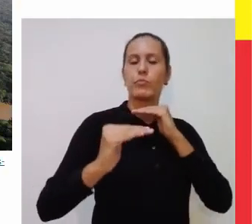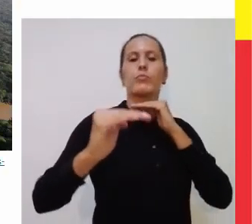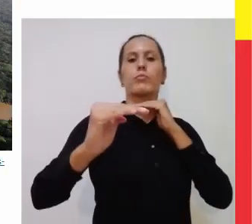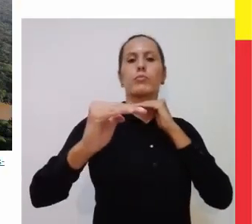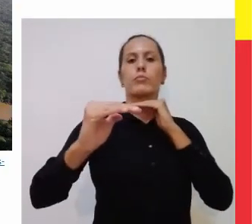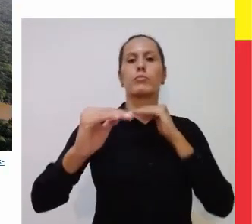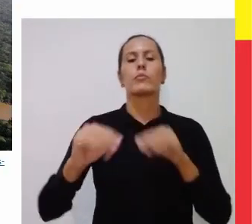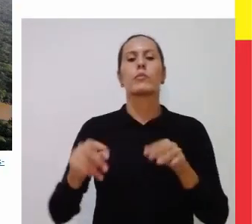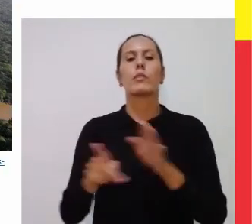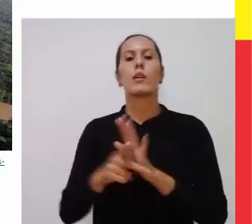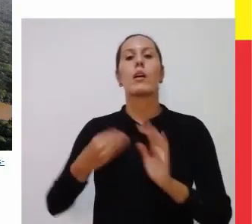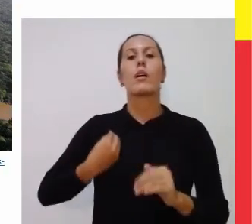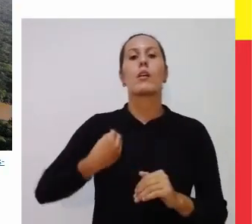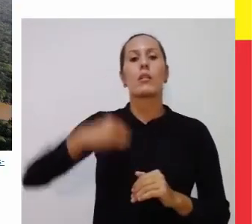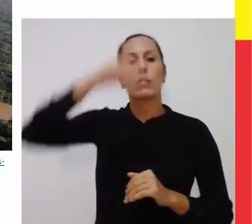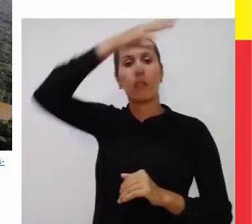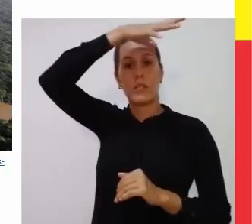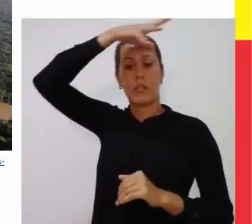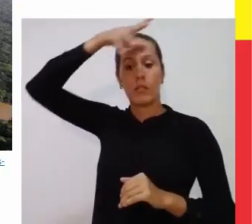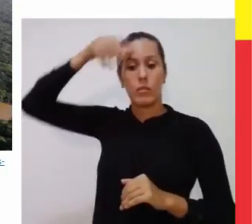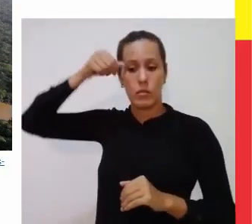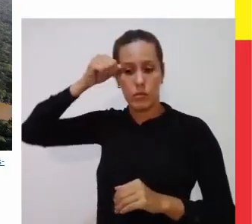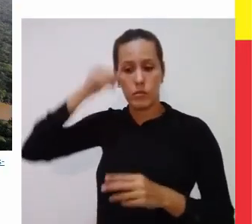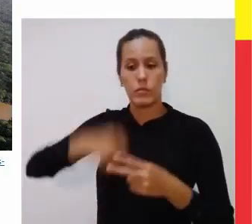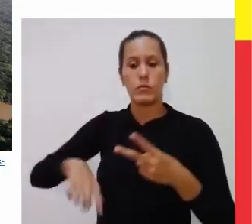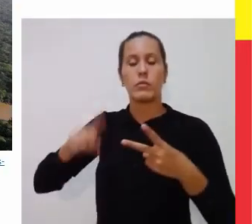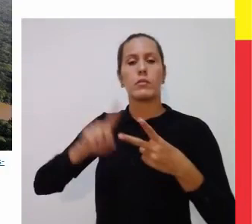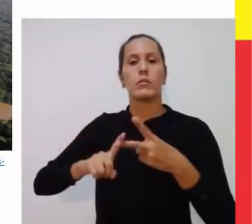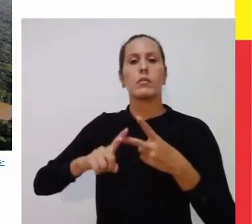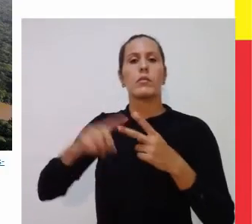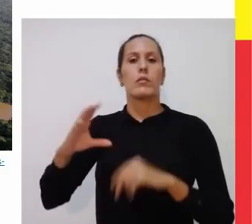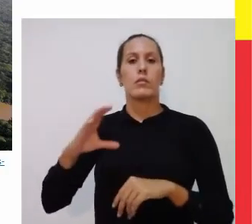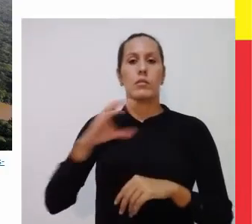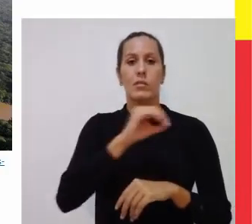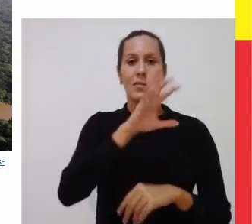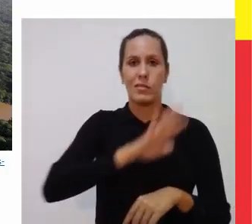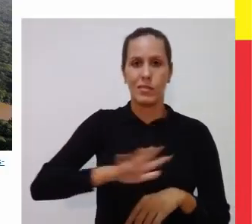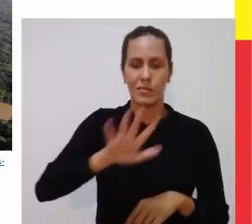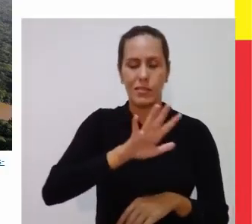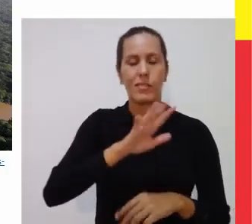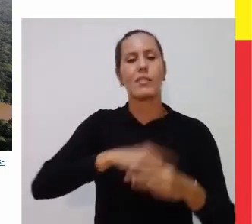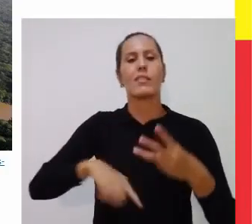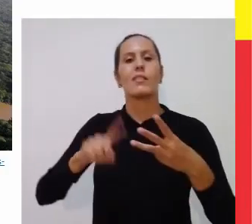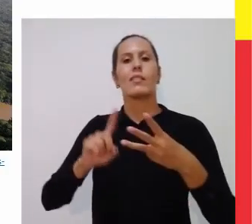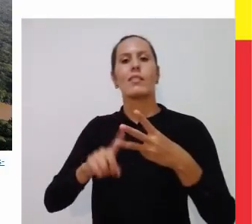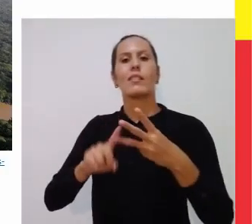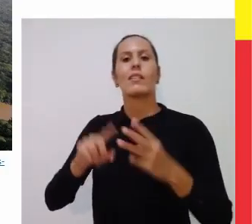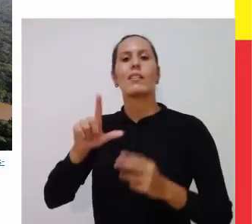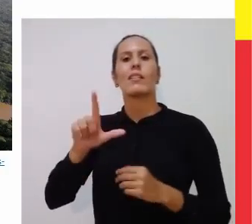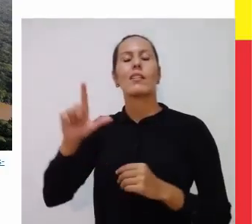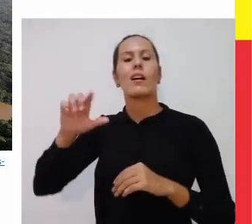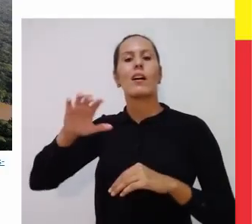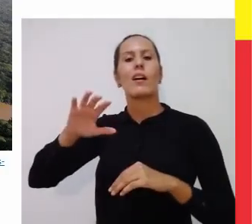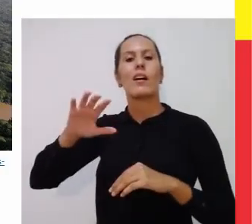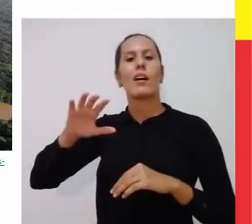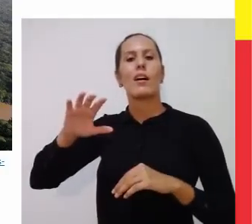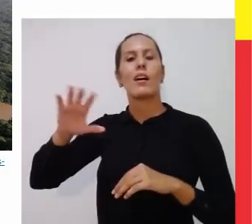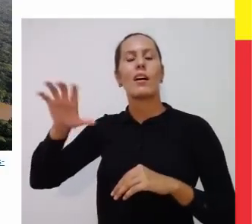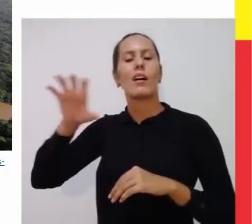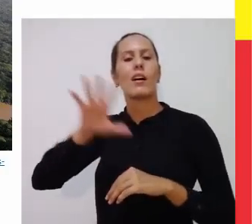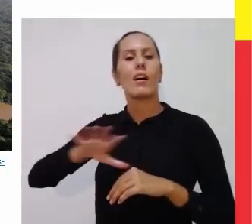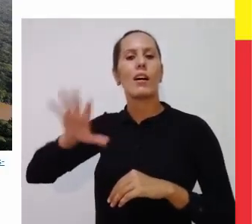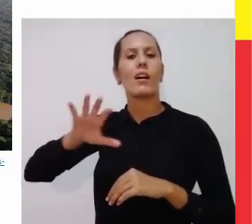tá? A gente vai observar a planície Amazônia, a planície central e a planície litorânea, tá? Então, essas 3 planícies são as